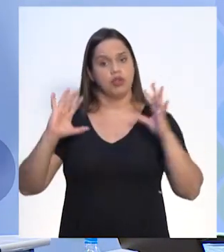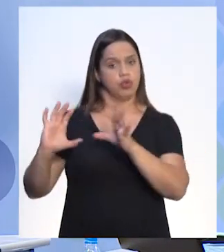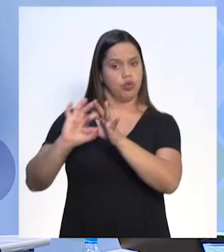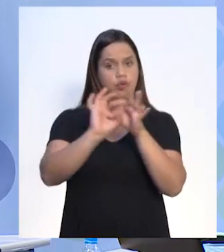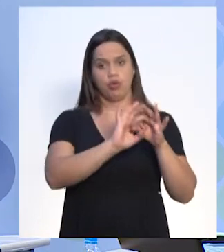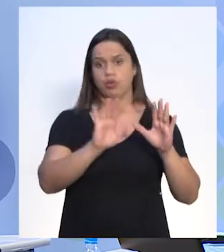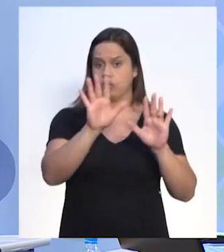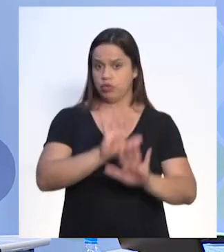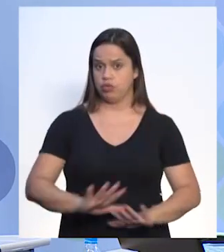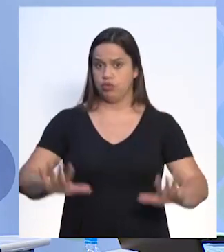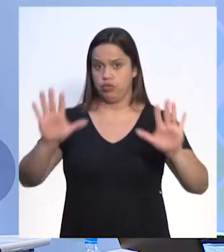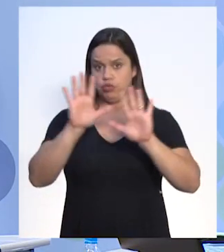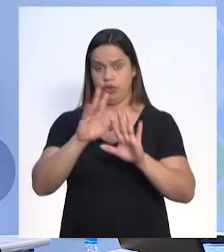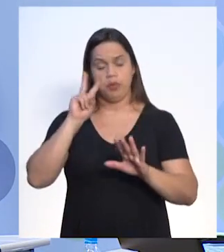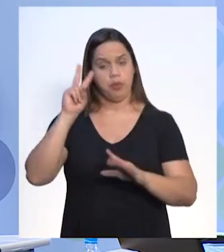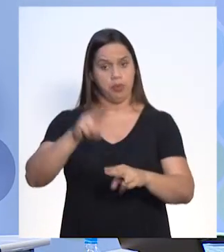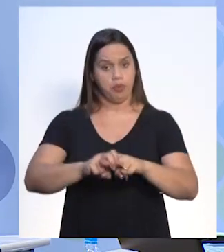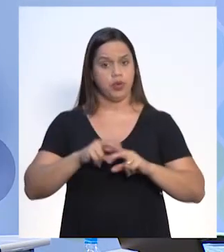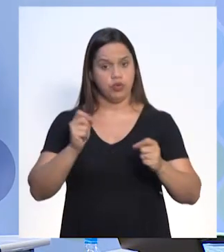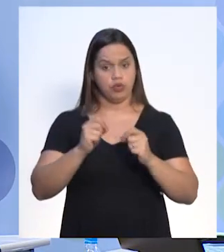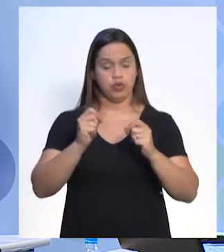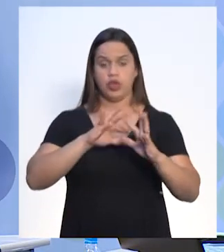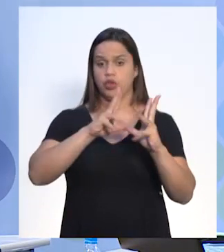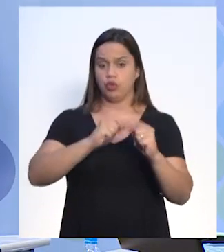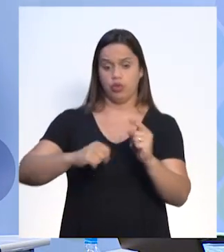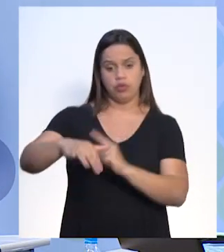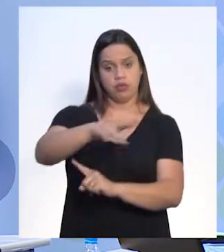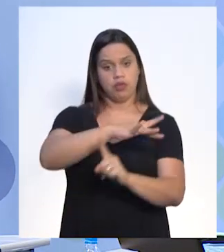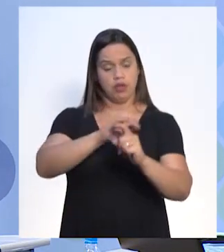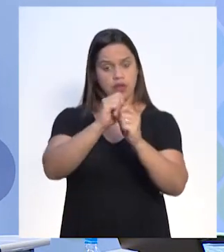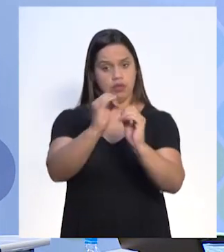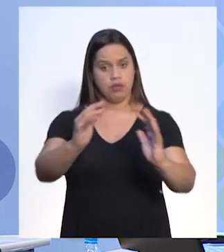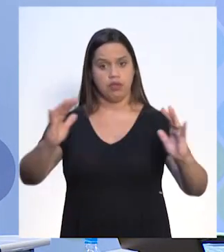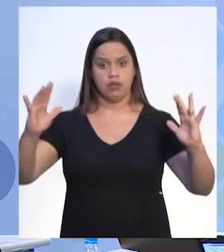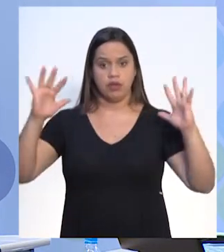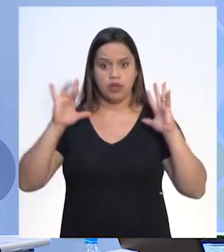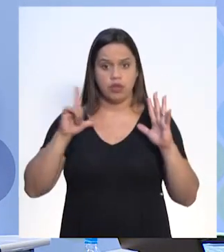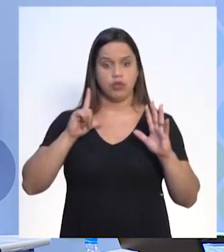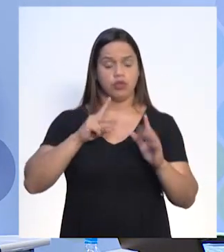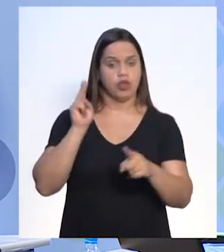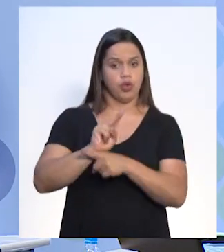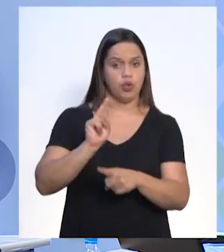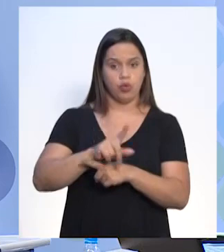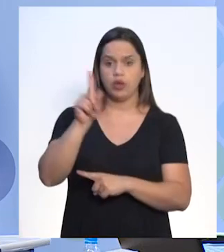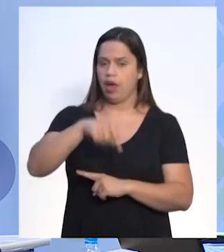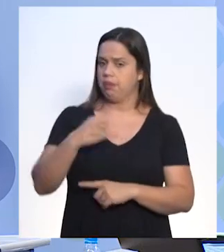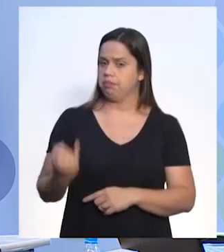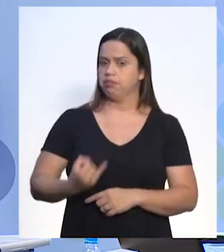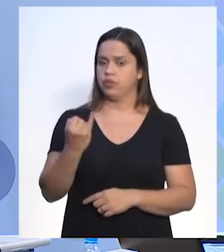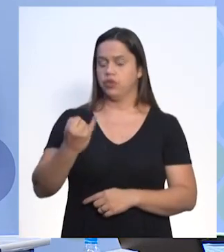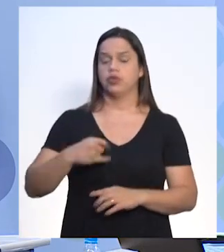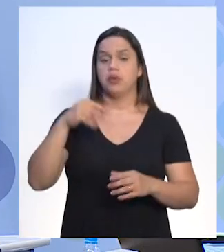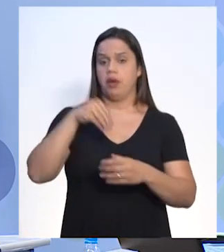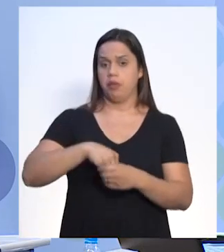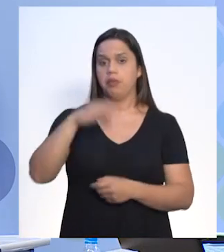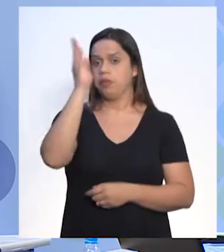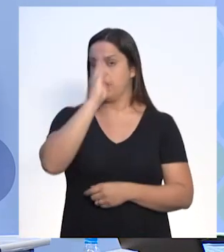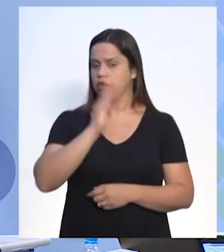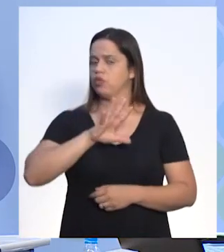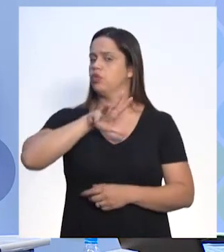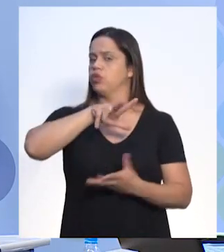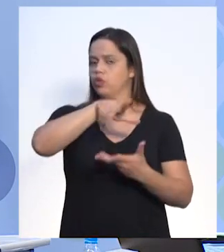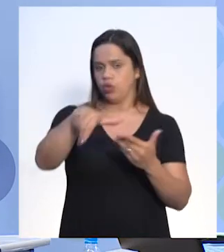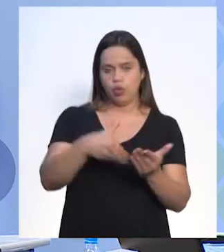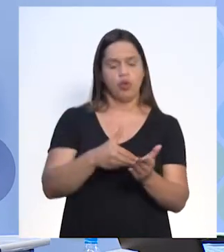geral. Por isso que as reservas e as unidades de conservação são de suma importância, tanto para o Brasil como para o mundo afora